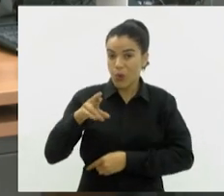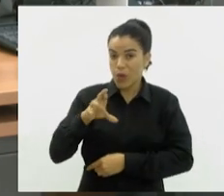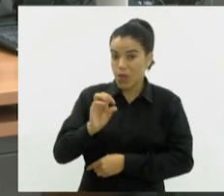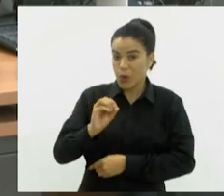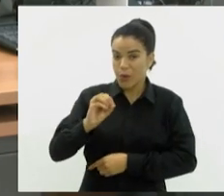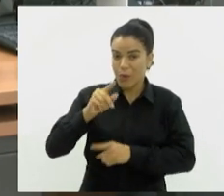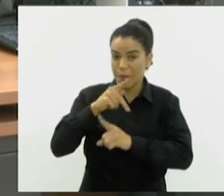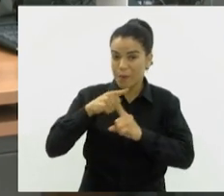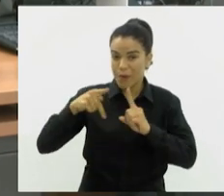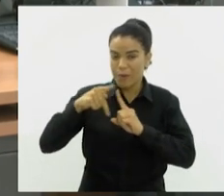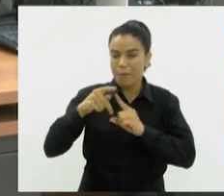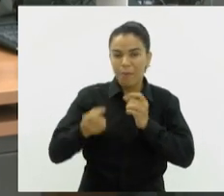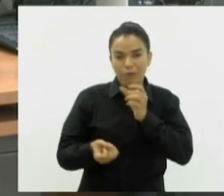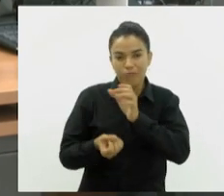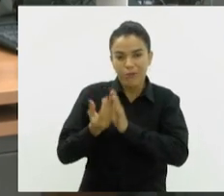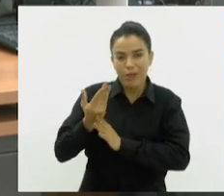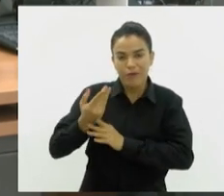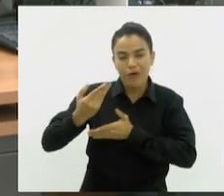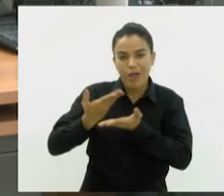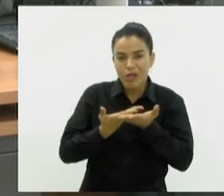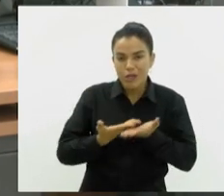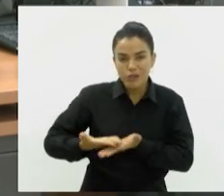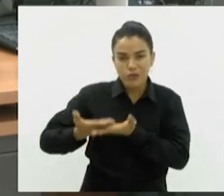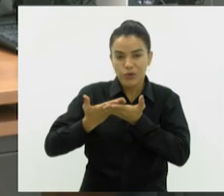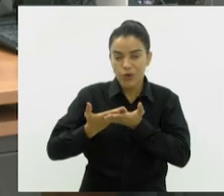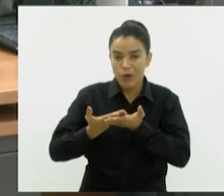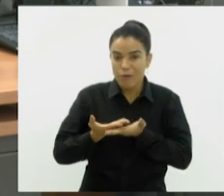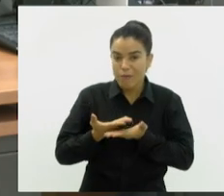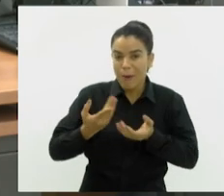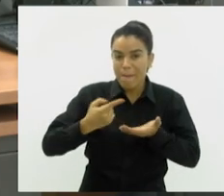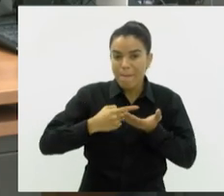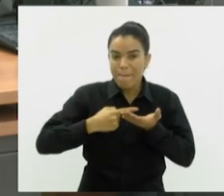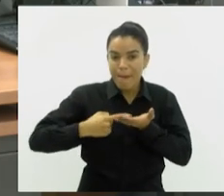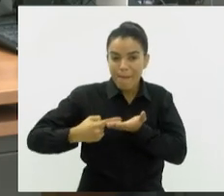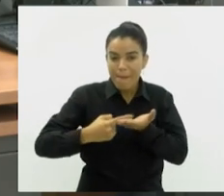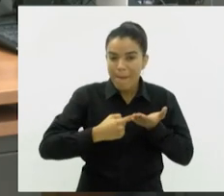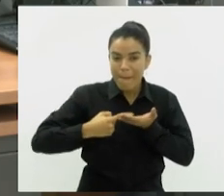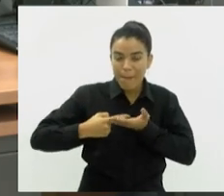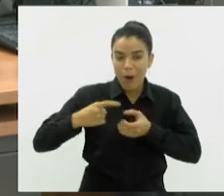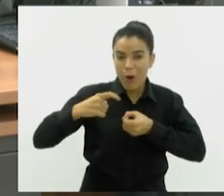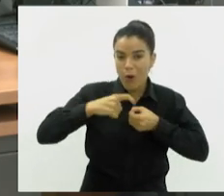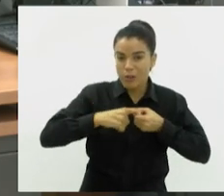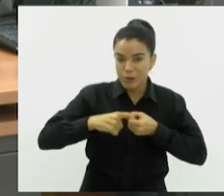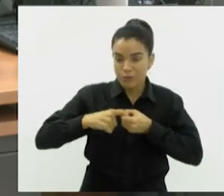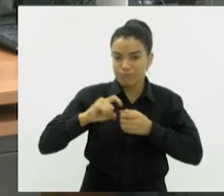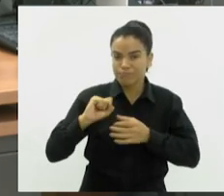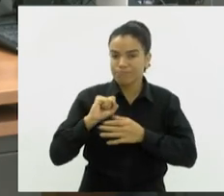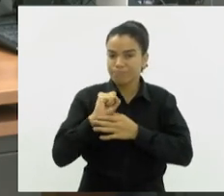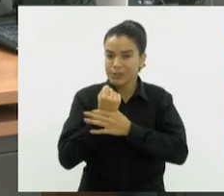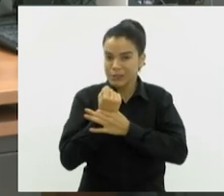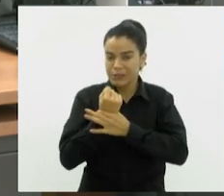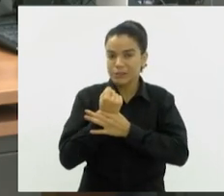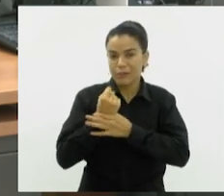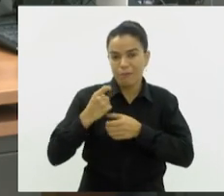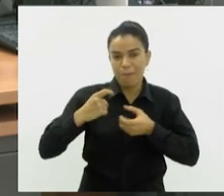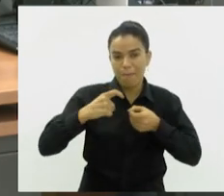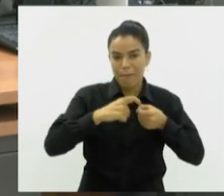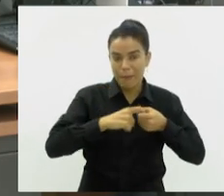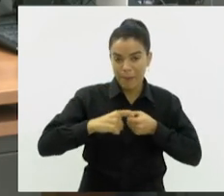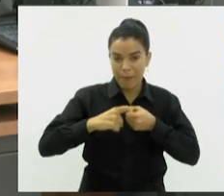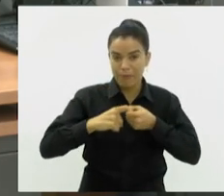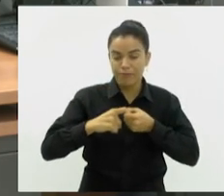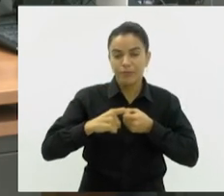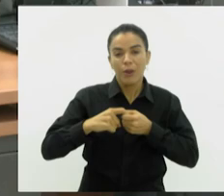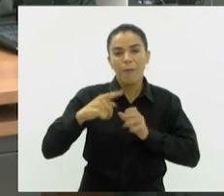desenvolver estudos Para viabilizar a concessão de operações de crédito consignado aos segurados proposta do deputado Luis Paulo